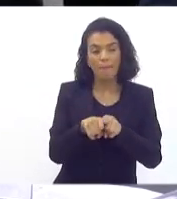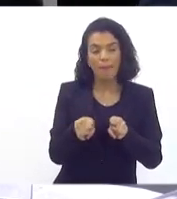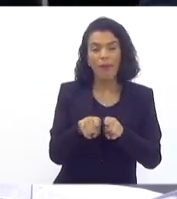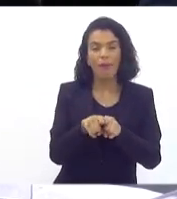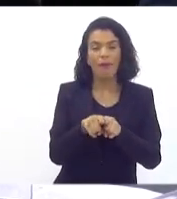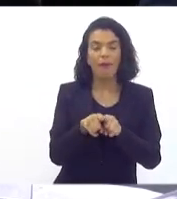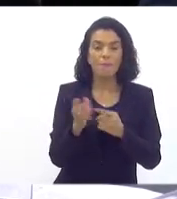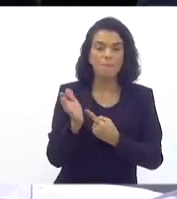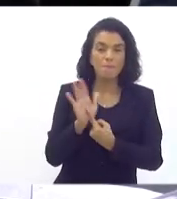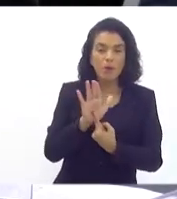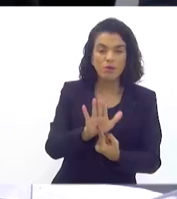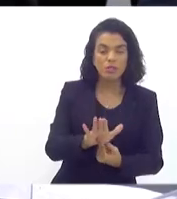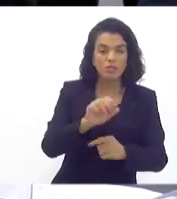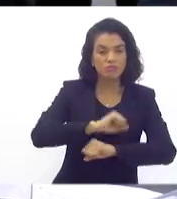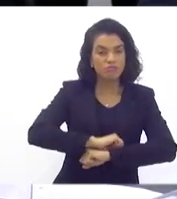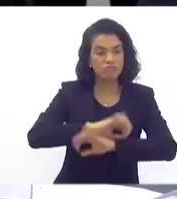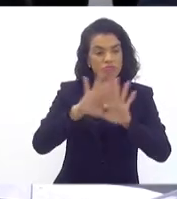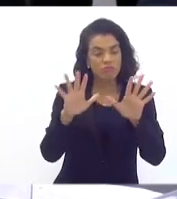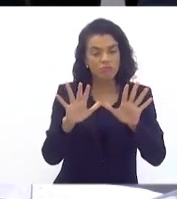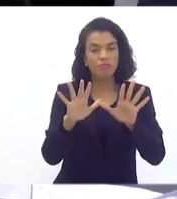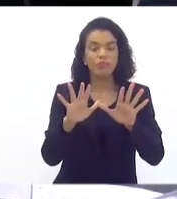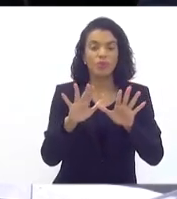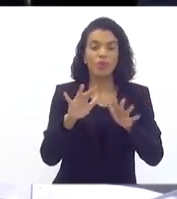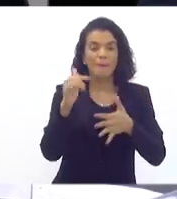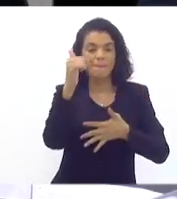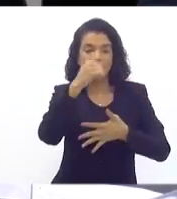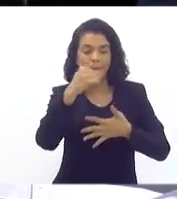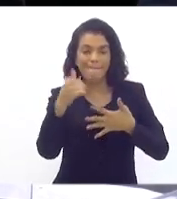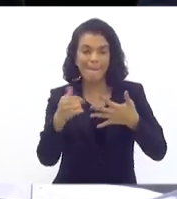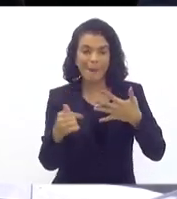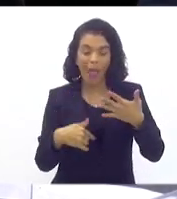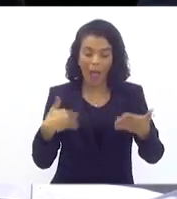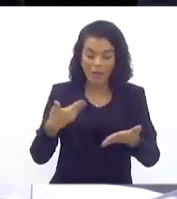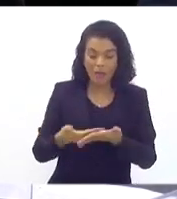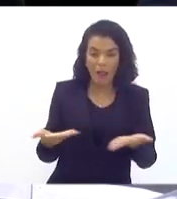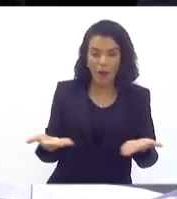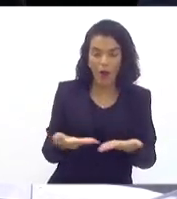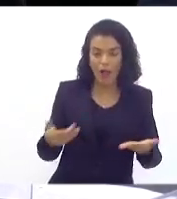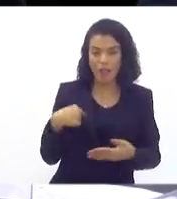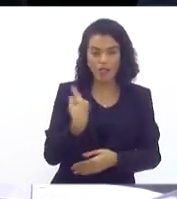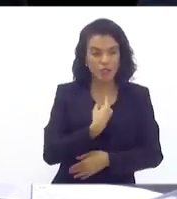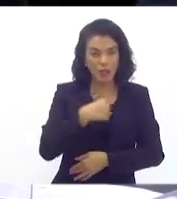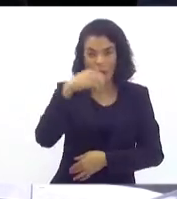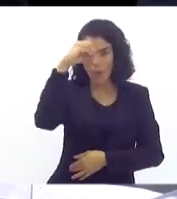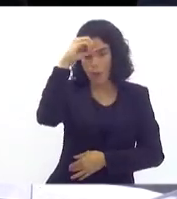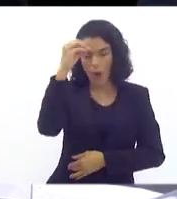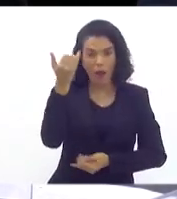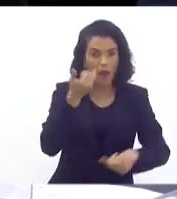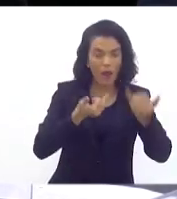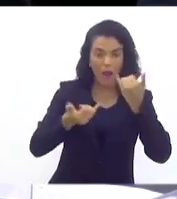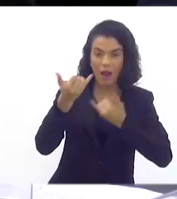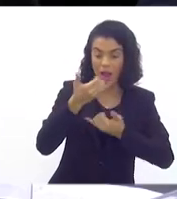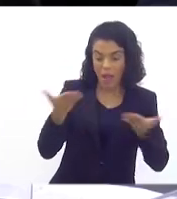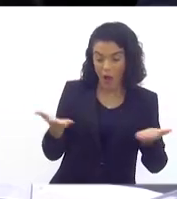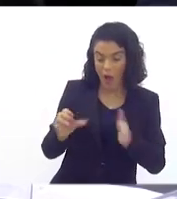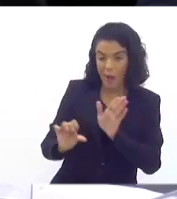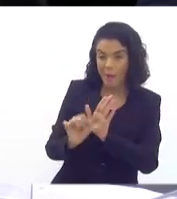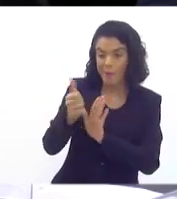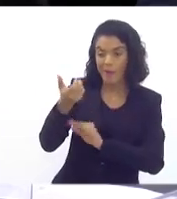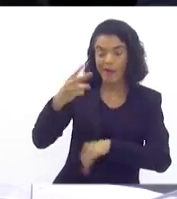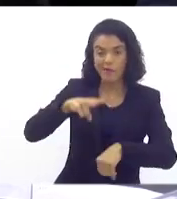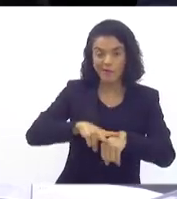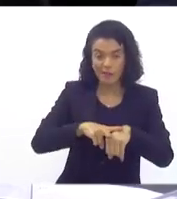clareza muitas coisas que até então não chegou até o nosso conhecimento e chega agora pela primeira vez